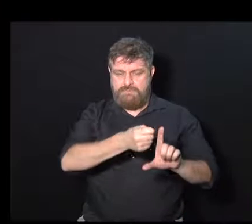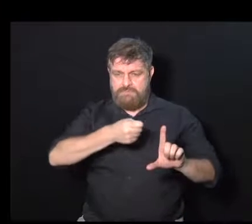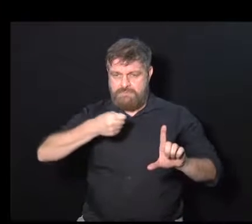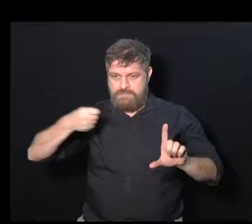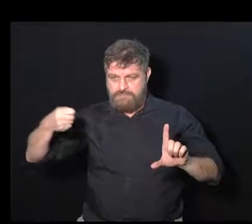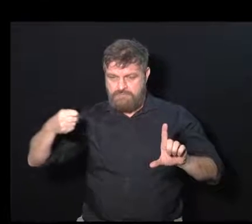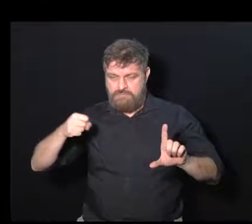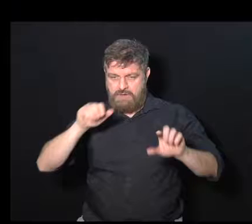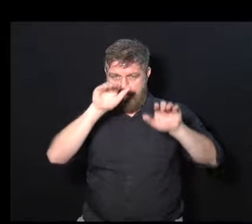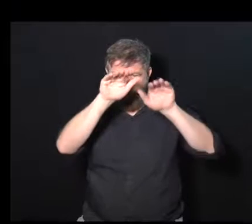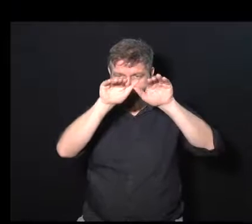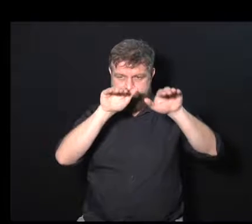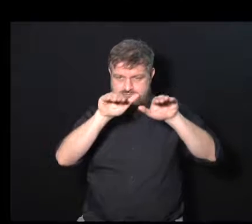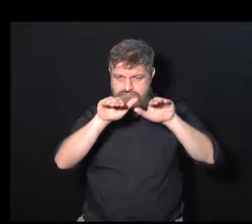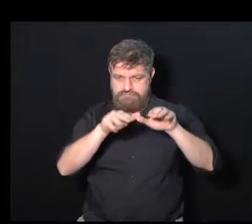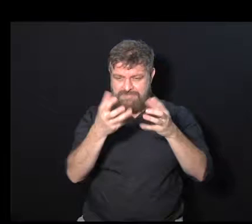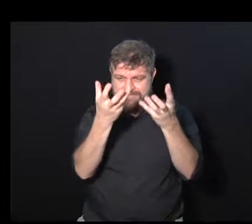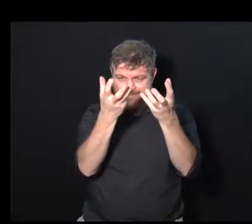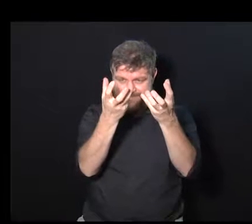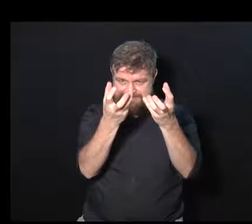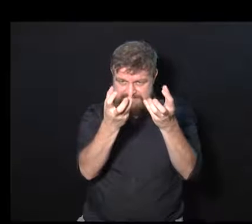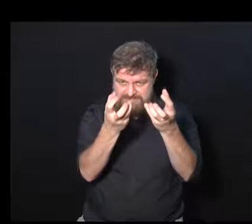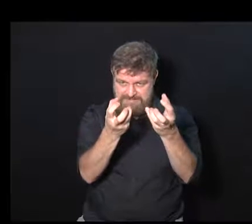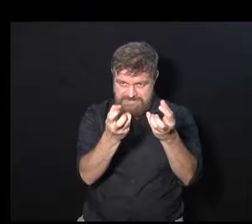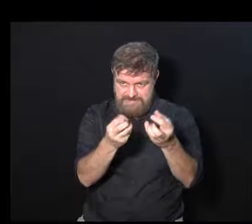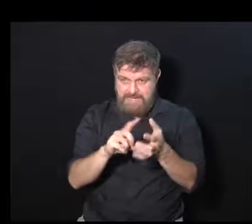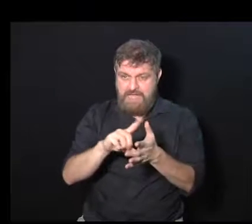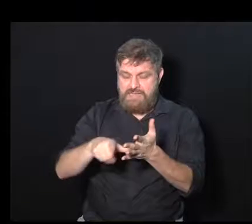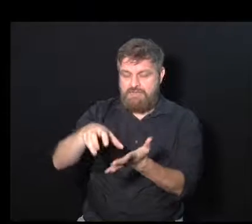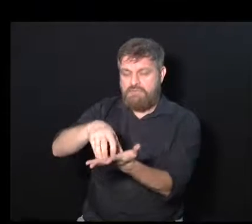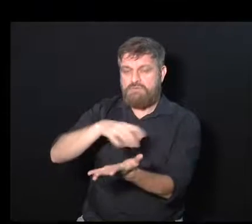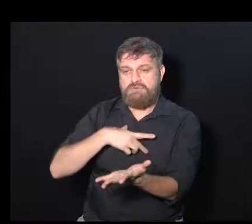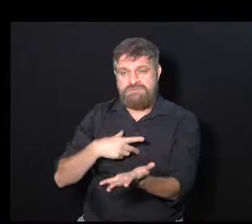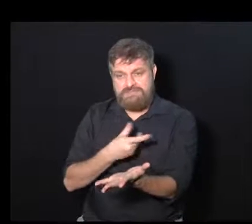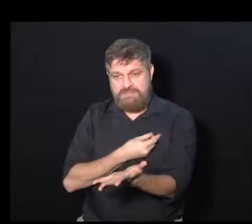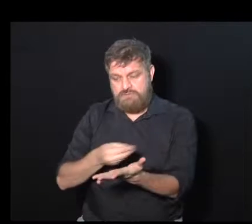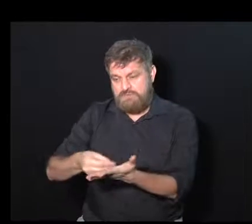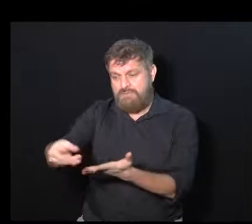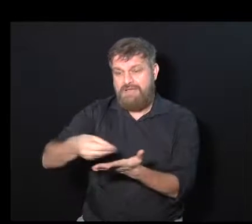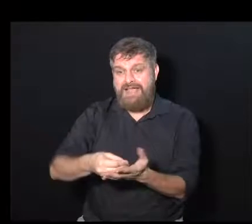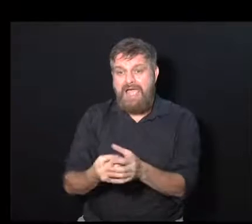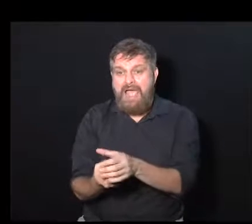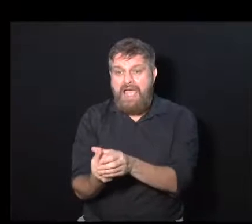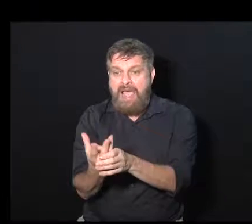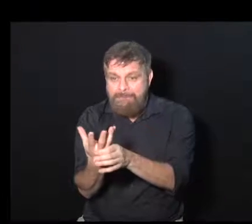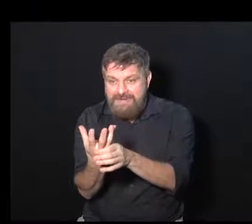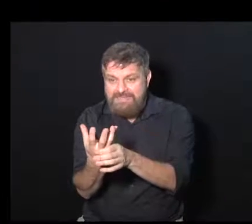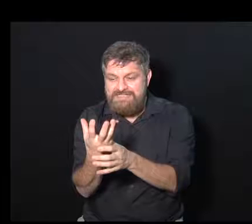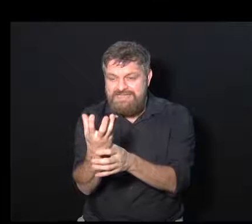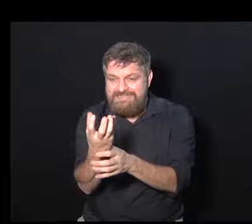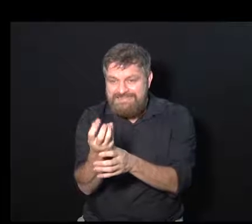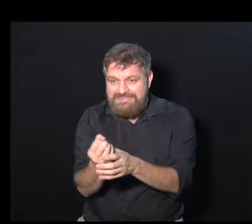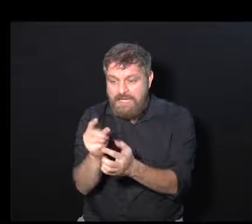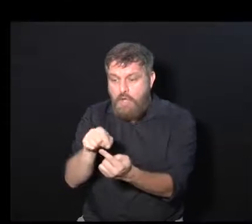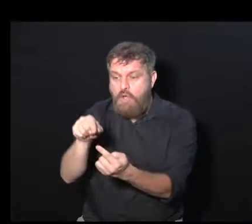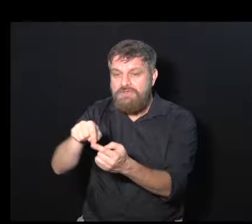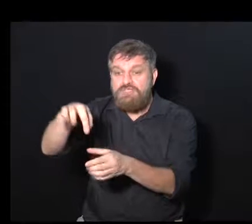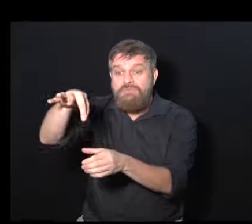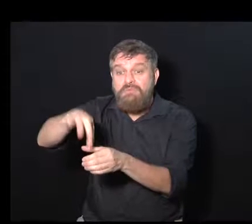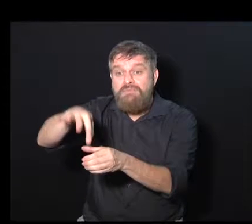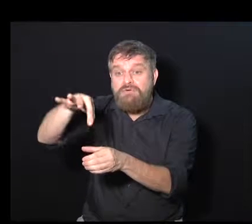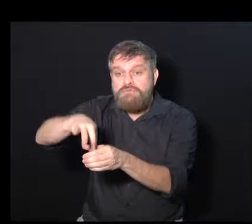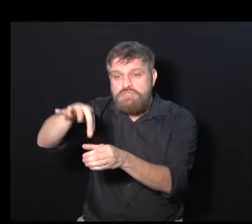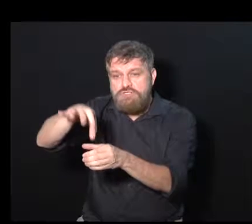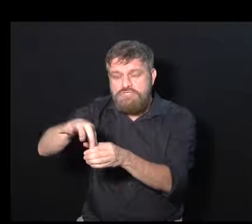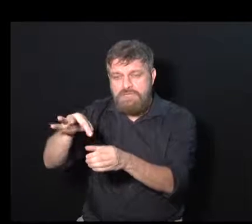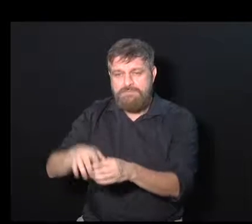plantas e entregue para a população nas unidades básicas a planta seca para se fazer o chá. E a